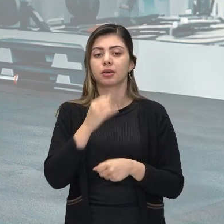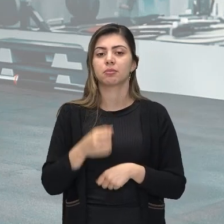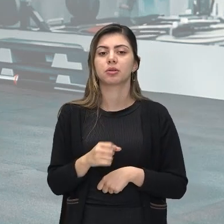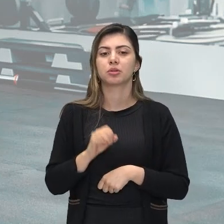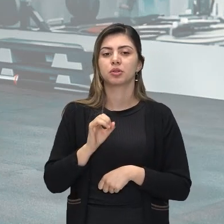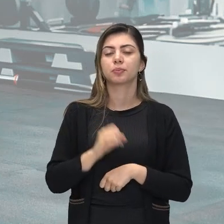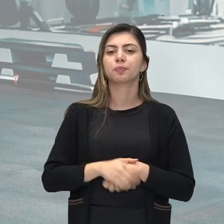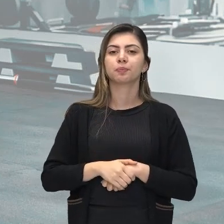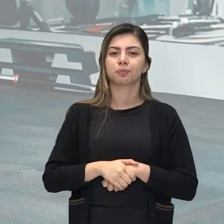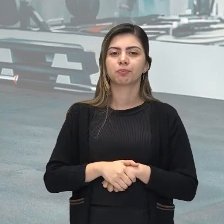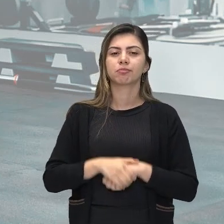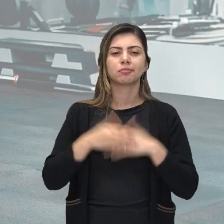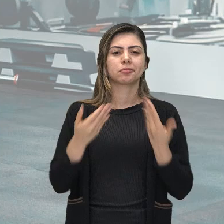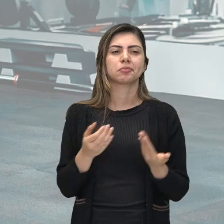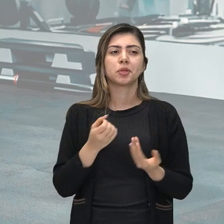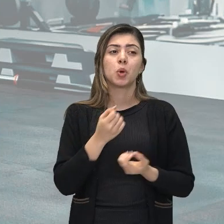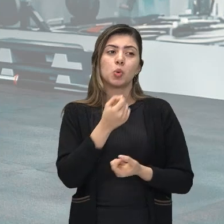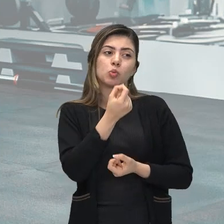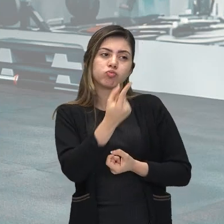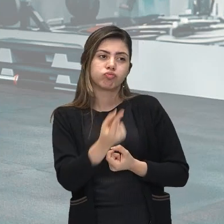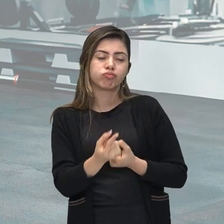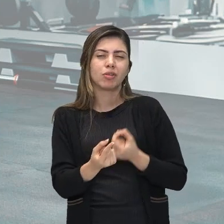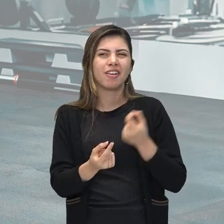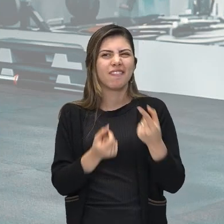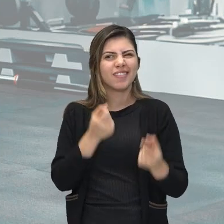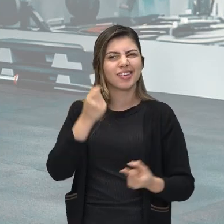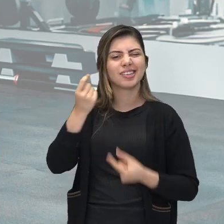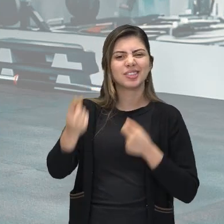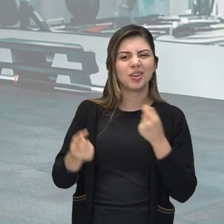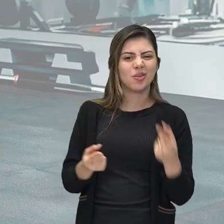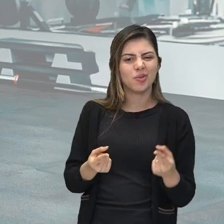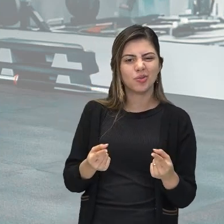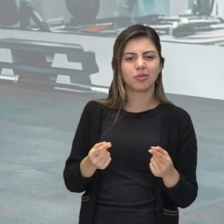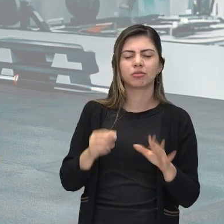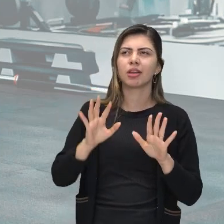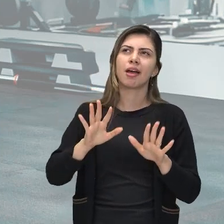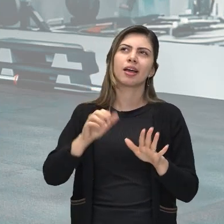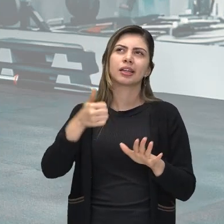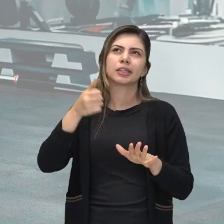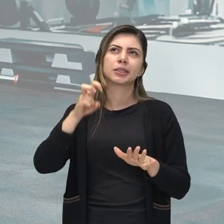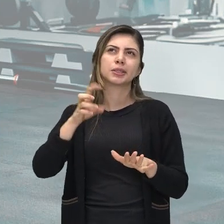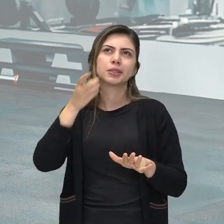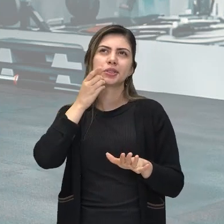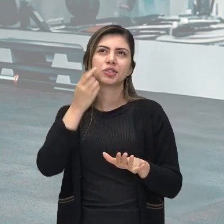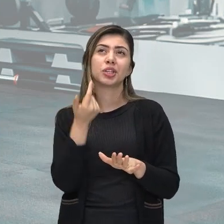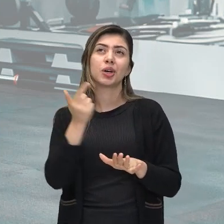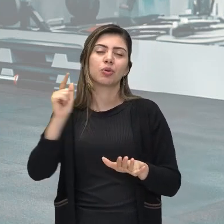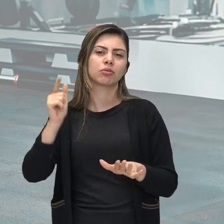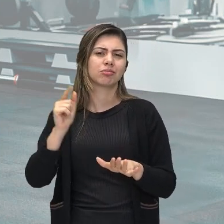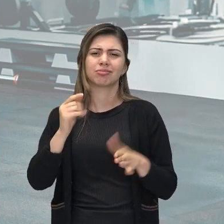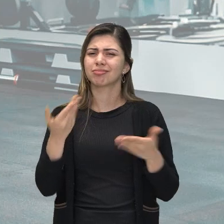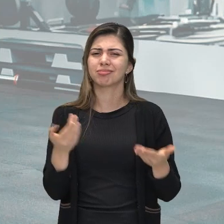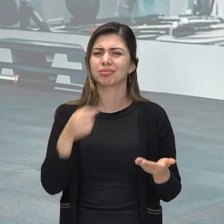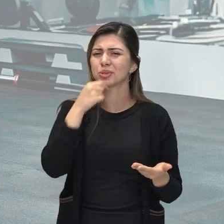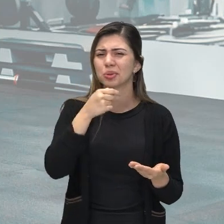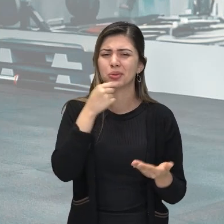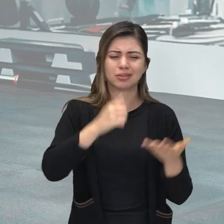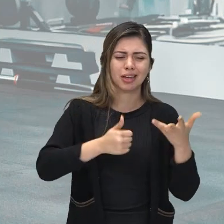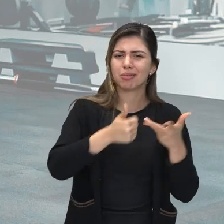exercitar, num dia da semana apenas e deixar para fazer só daqui a 15 dias outra atividade. Você não vai ter resultado